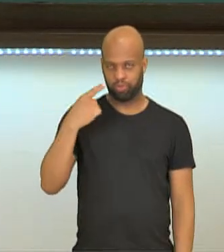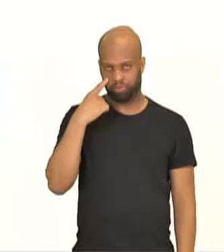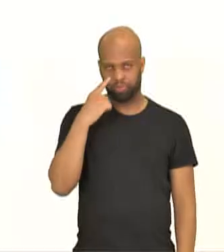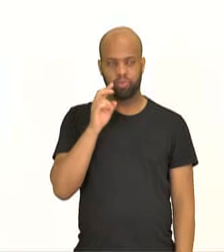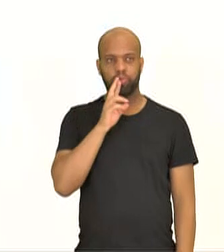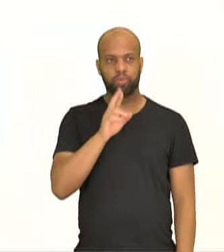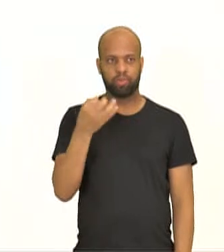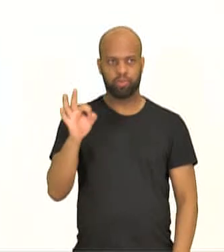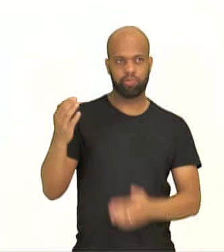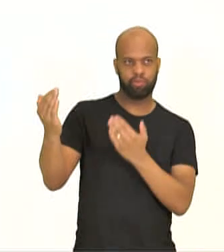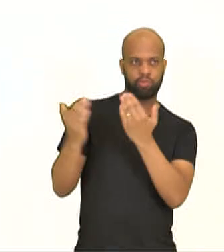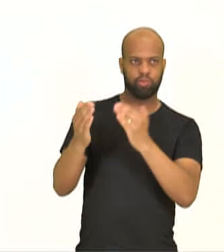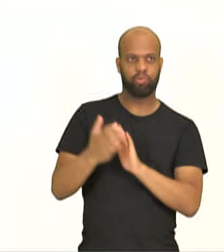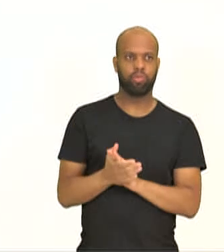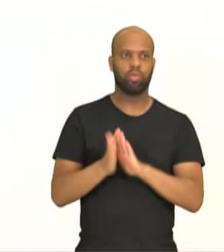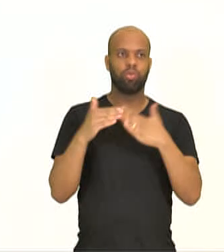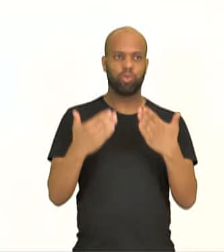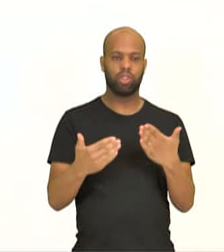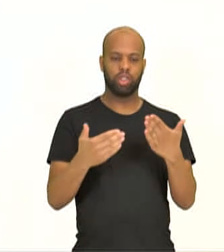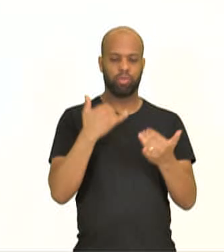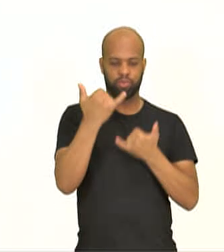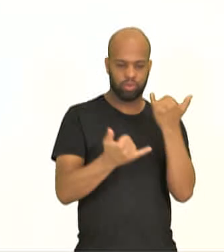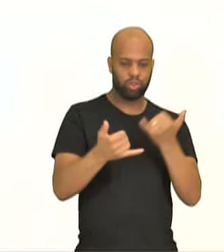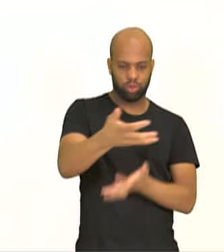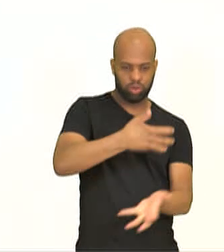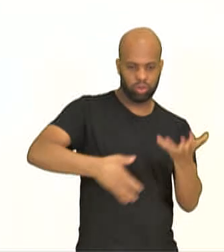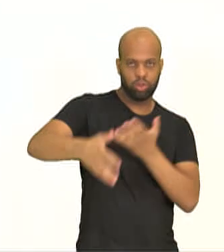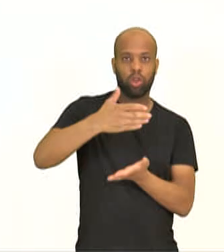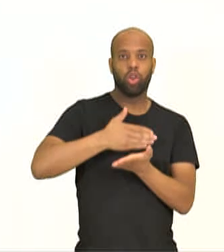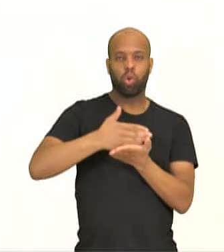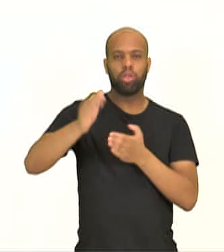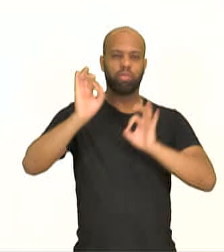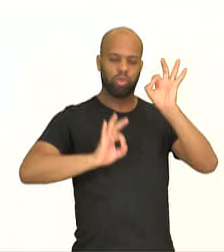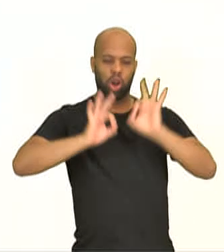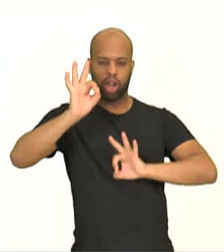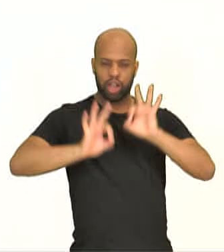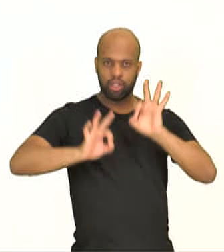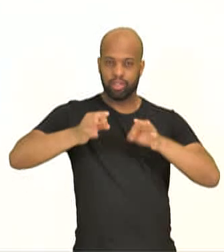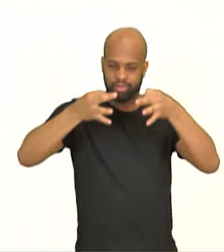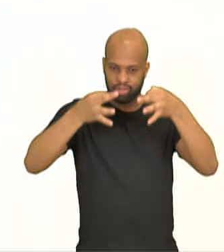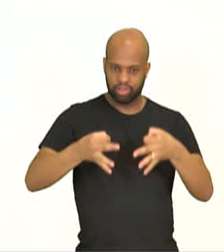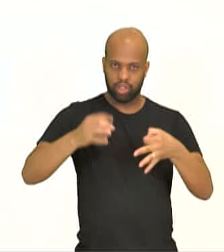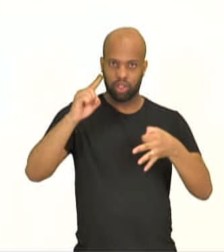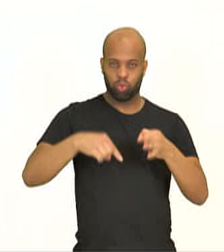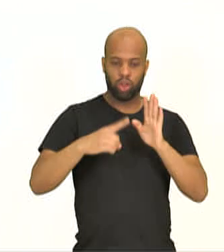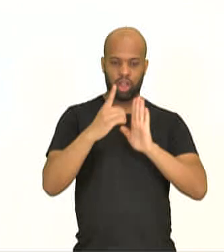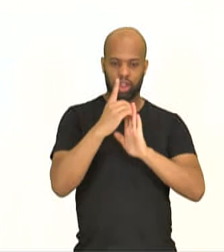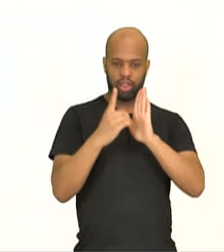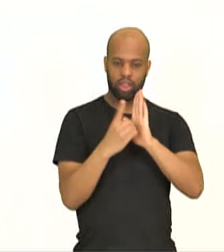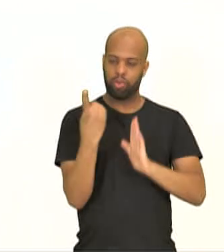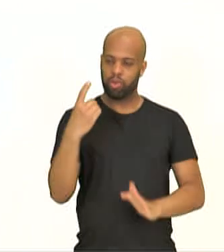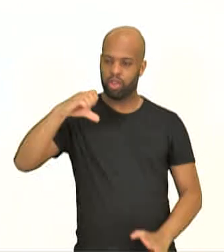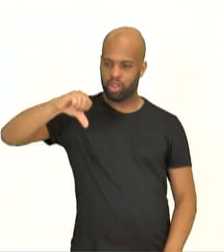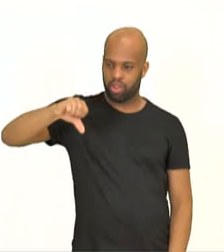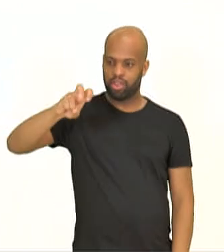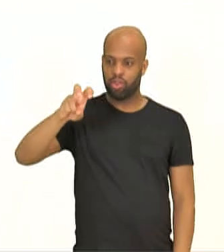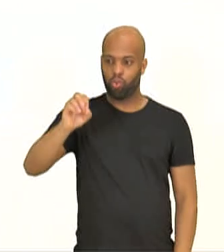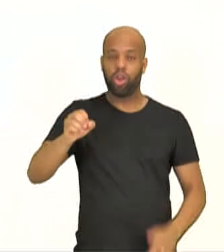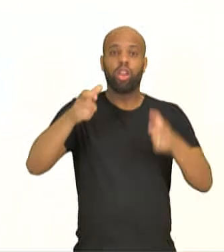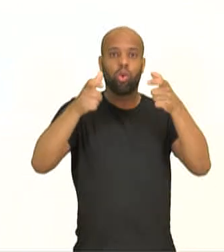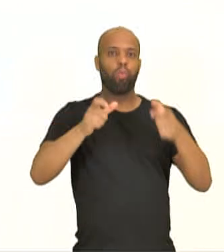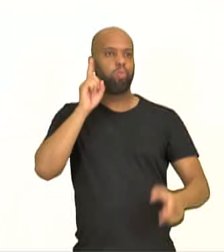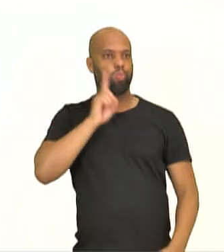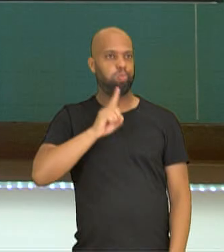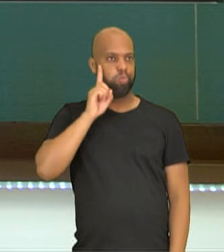resposta. Então, os jogos cooperativos passaram a ser sistematizados na década de 50 nos Estados Unidos